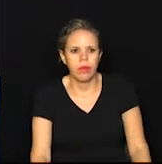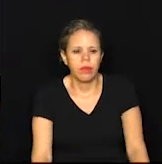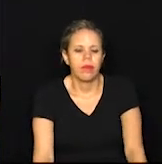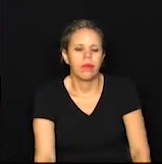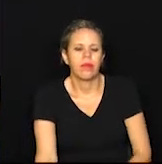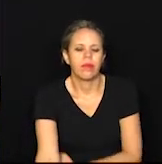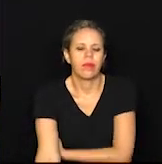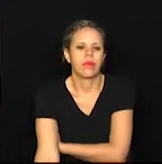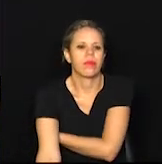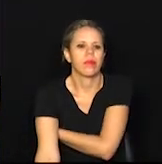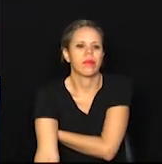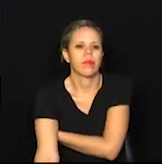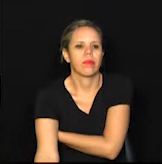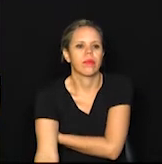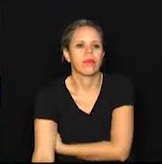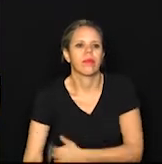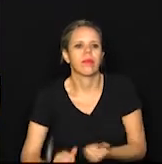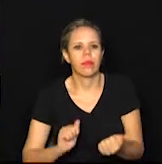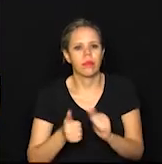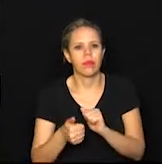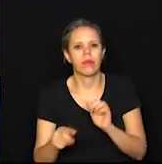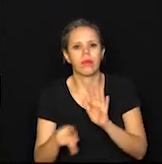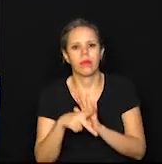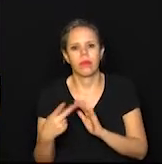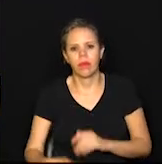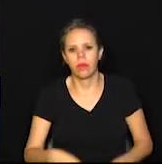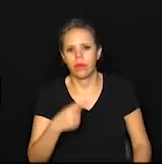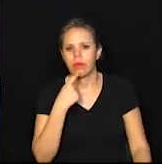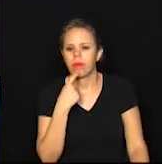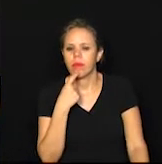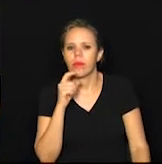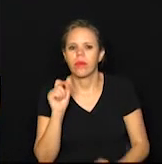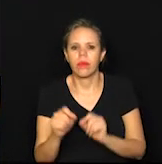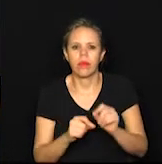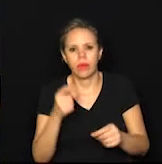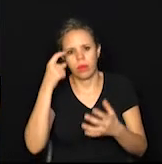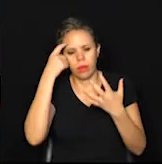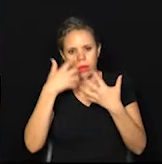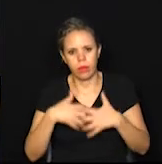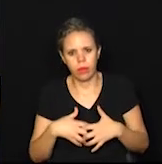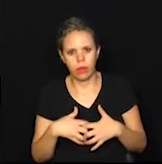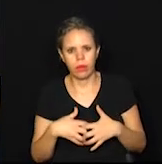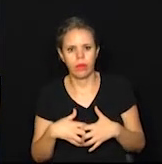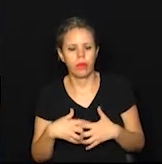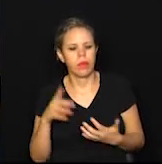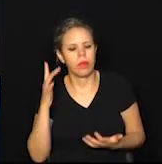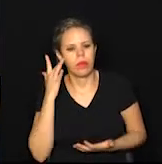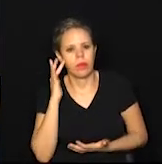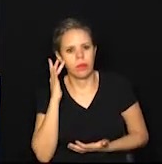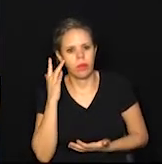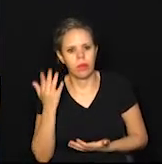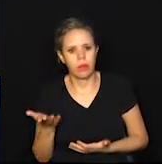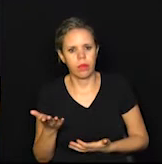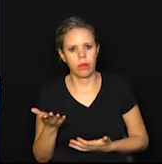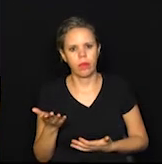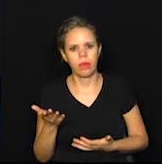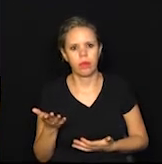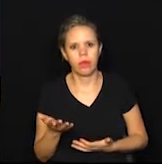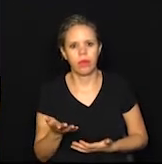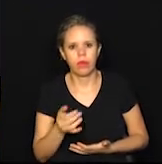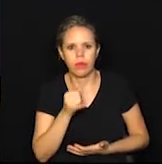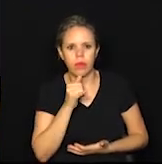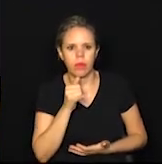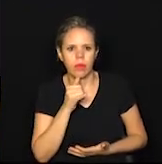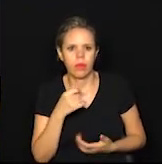falar um pouco do esporte campineiro, o que a gente pensa, o que a gente acha que a gente